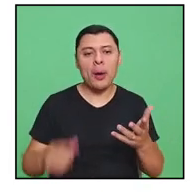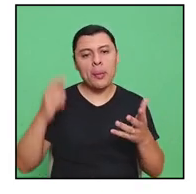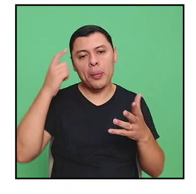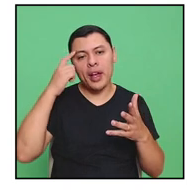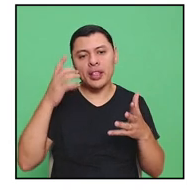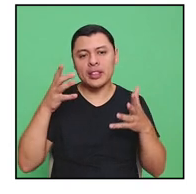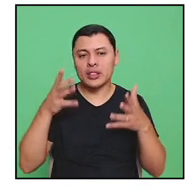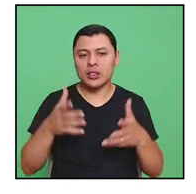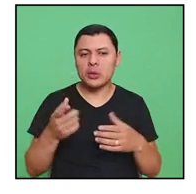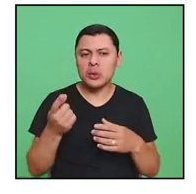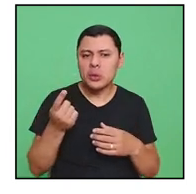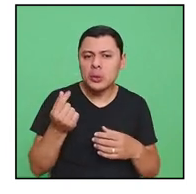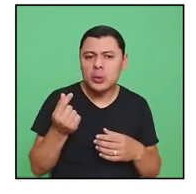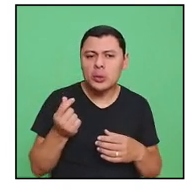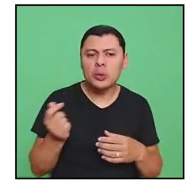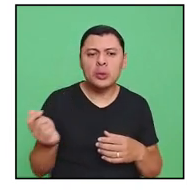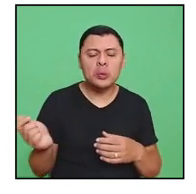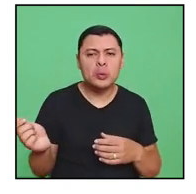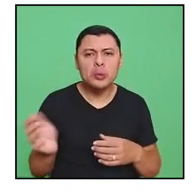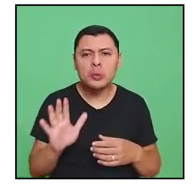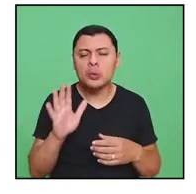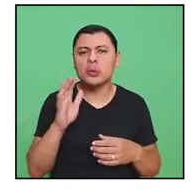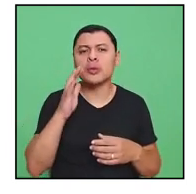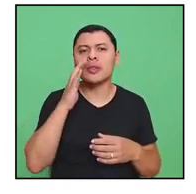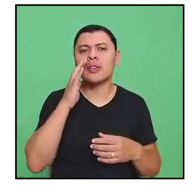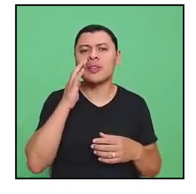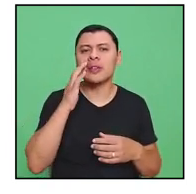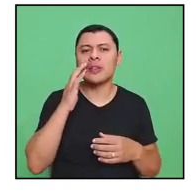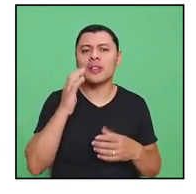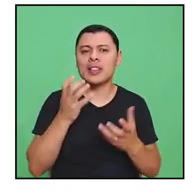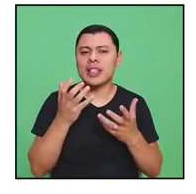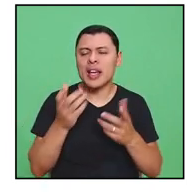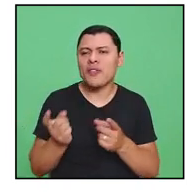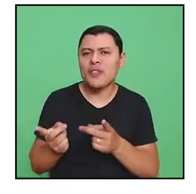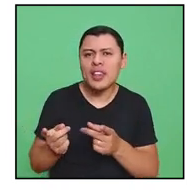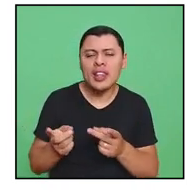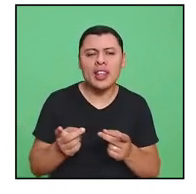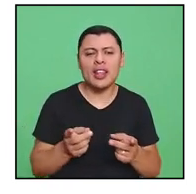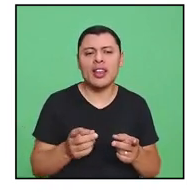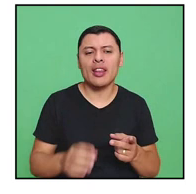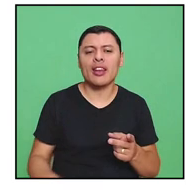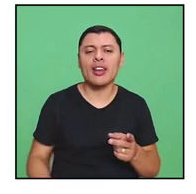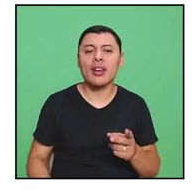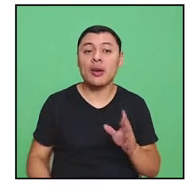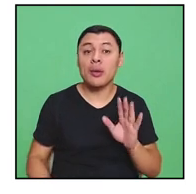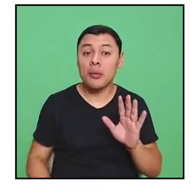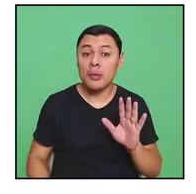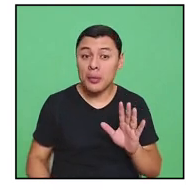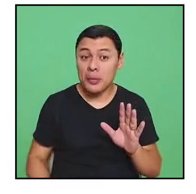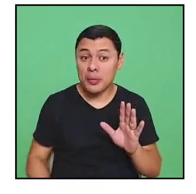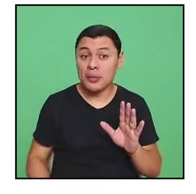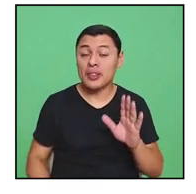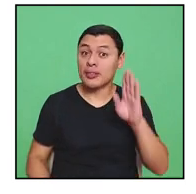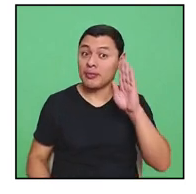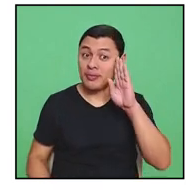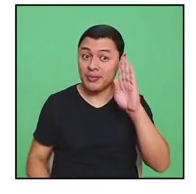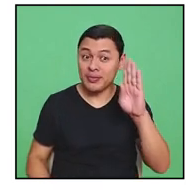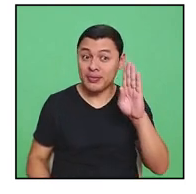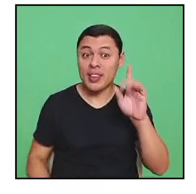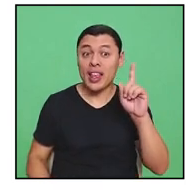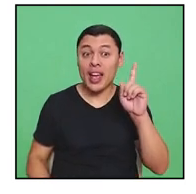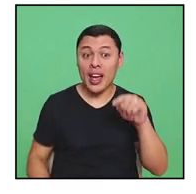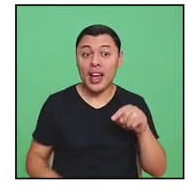do preço e querendo vender, mas os aspectos mais interessantes estão na